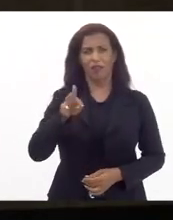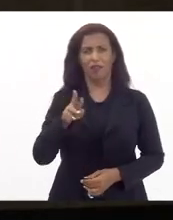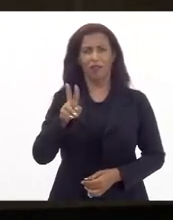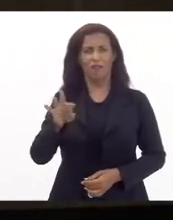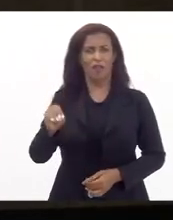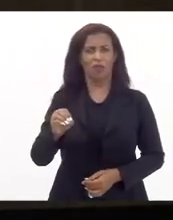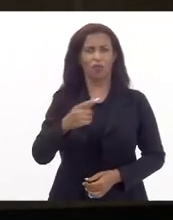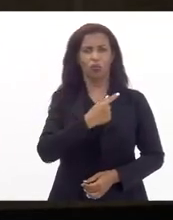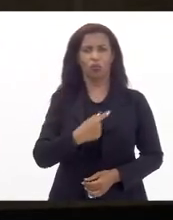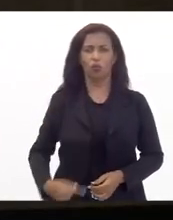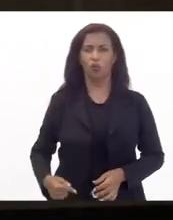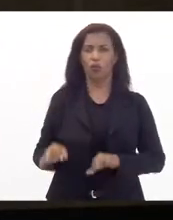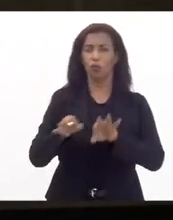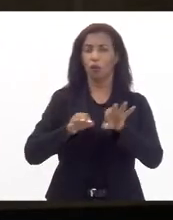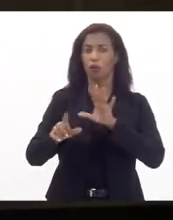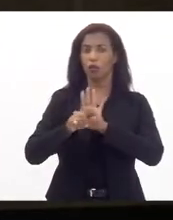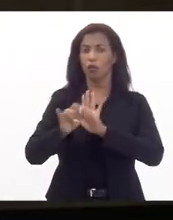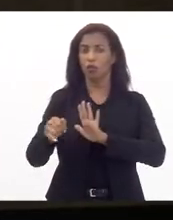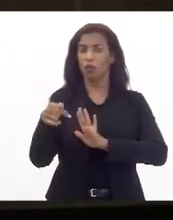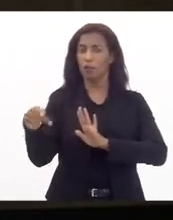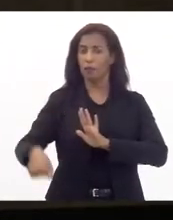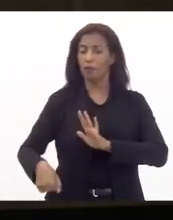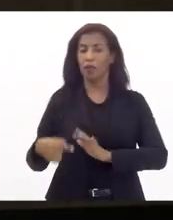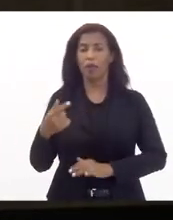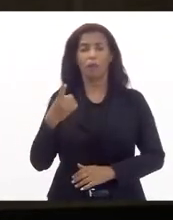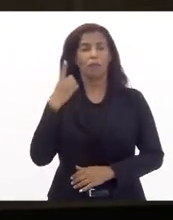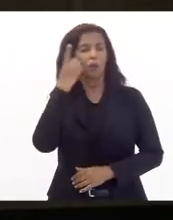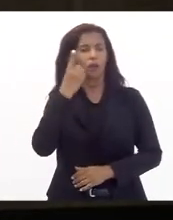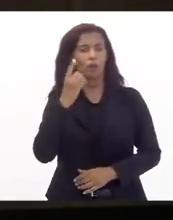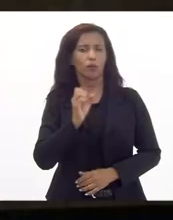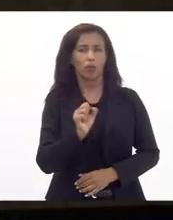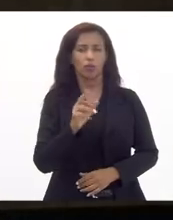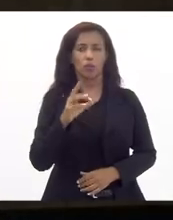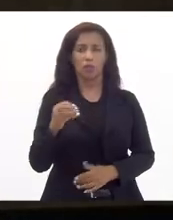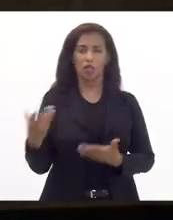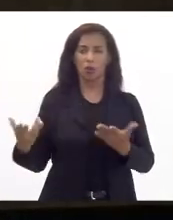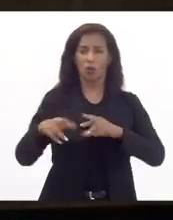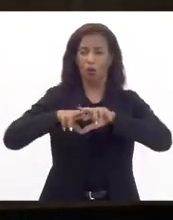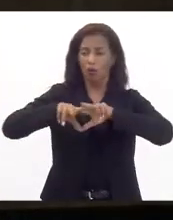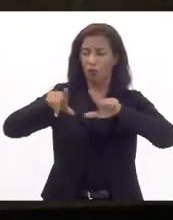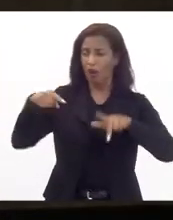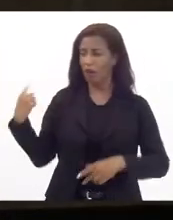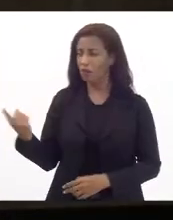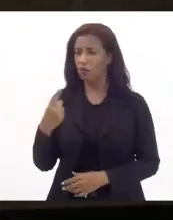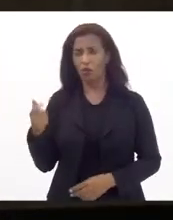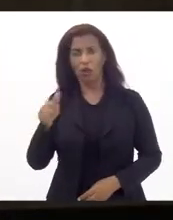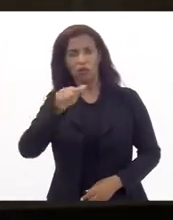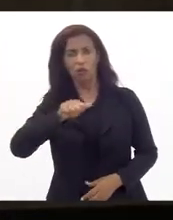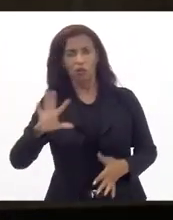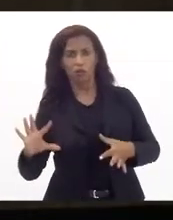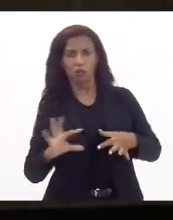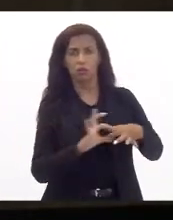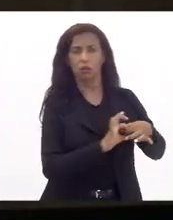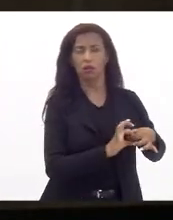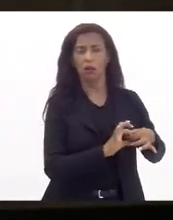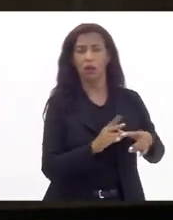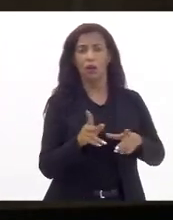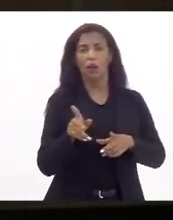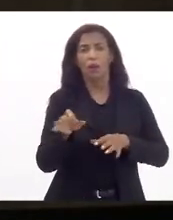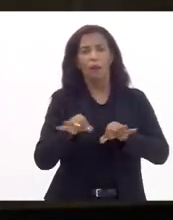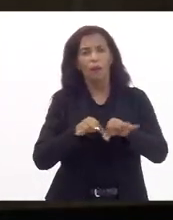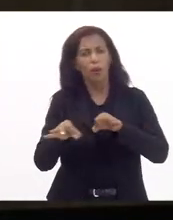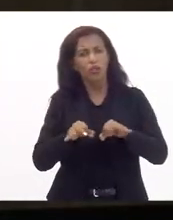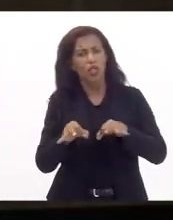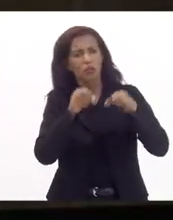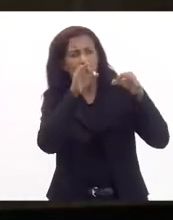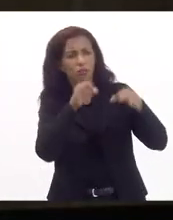ao projeto de lei apresentado aqui pelo Deputado Sérgio Fernandes ao qual vários de nós nos associamos projeto